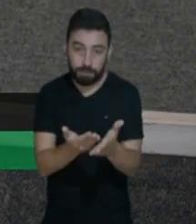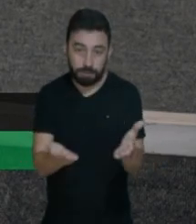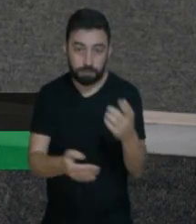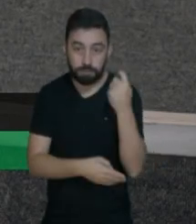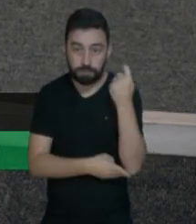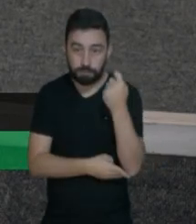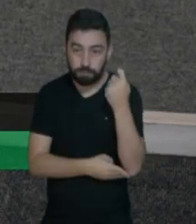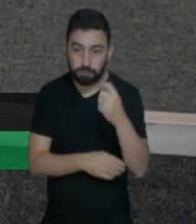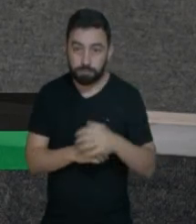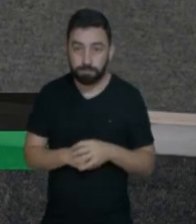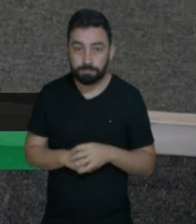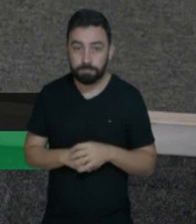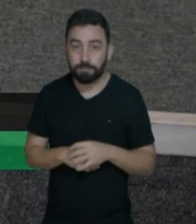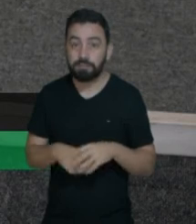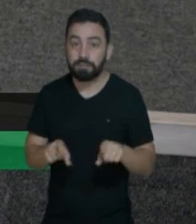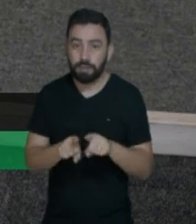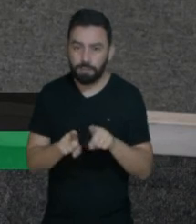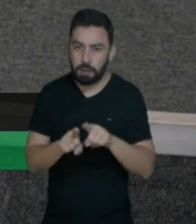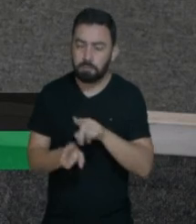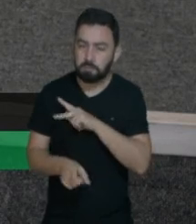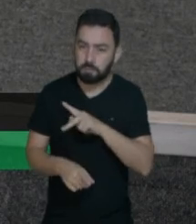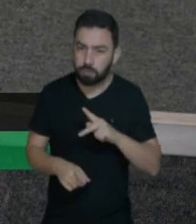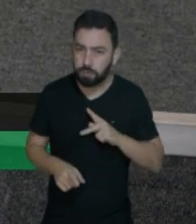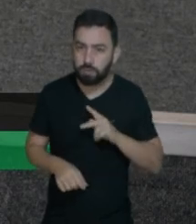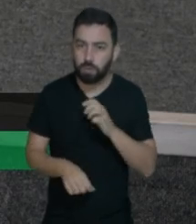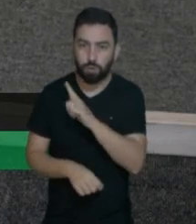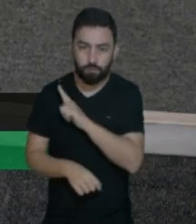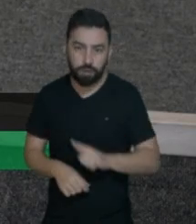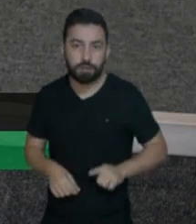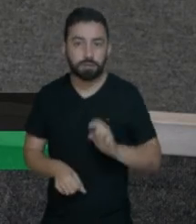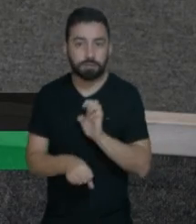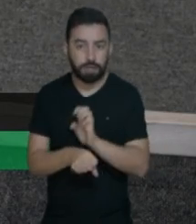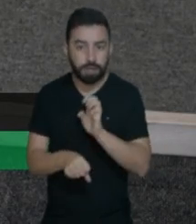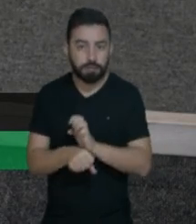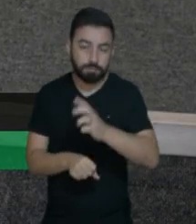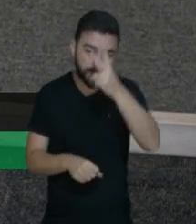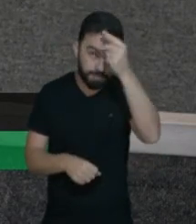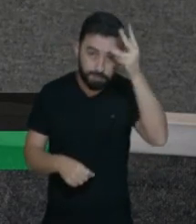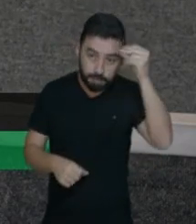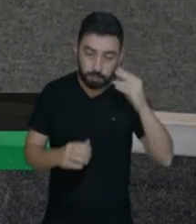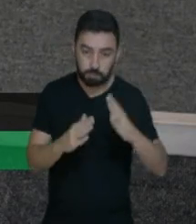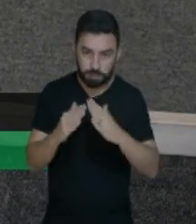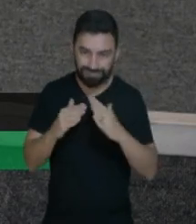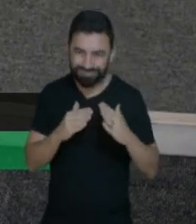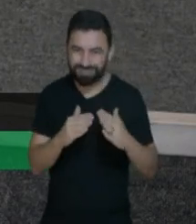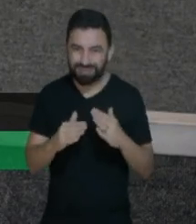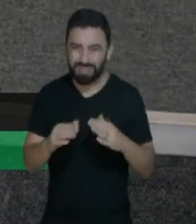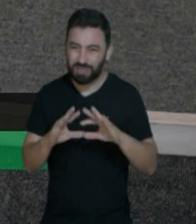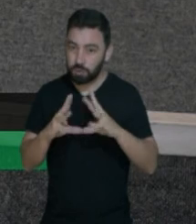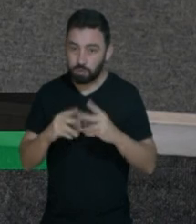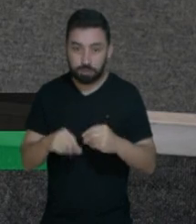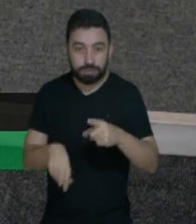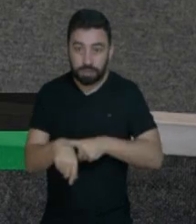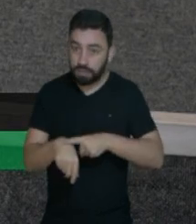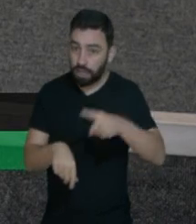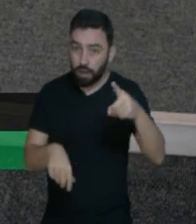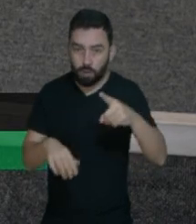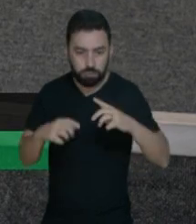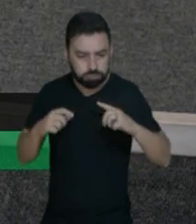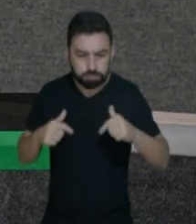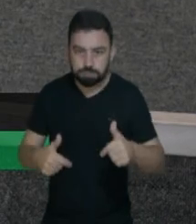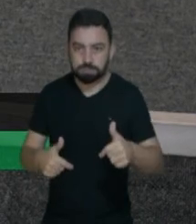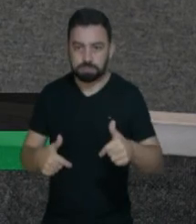Sul também os entes públicos Governo do Estado e prefeituras municipais atuaram com pronta atenção em relação a